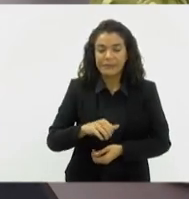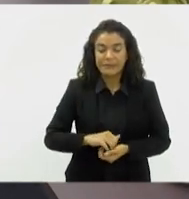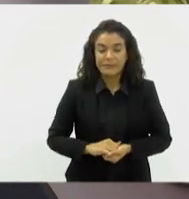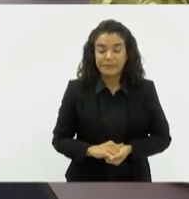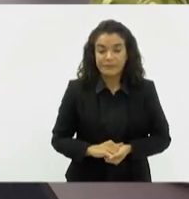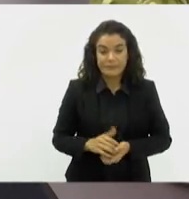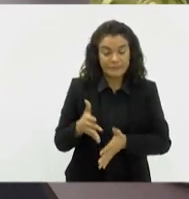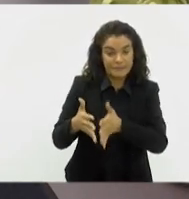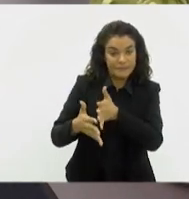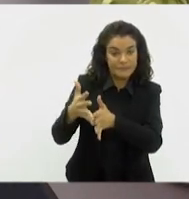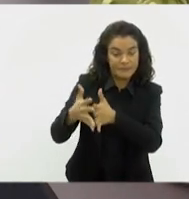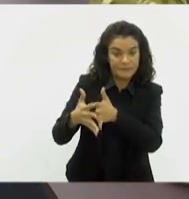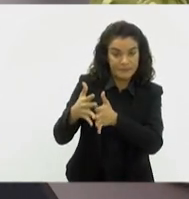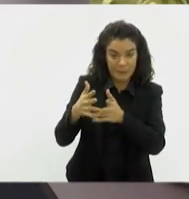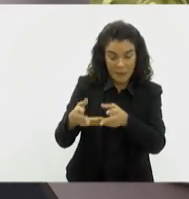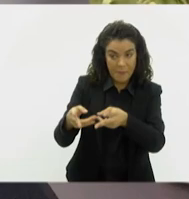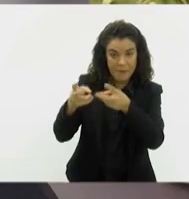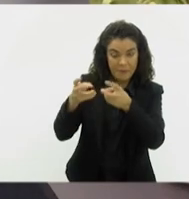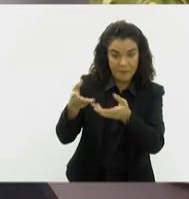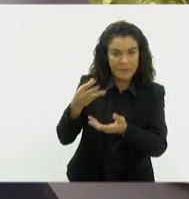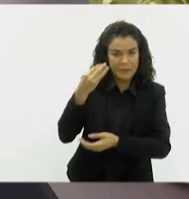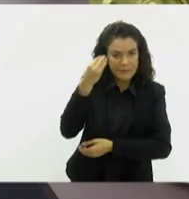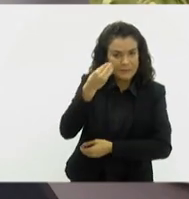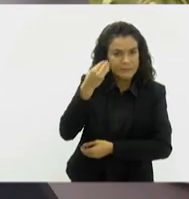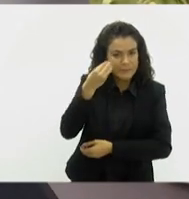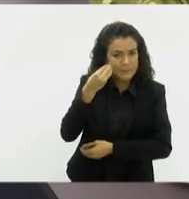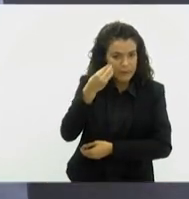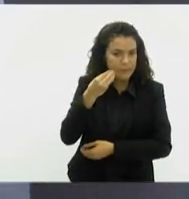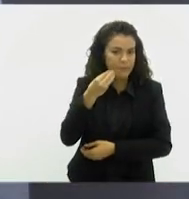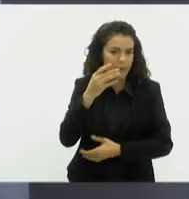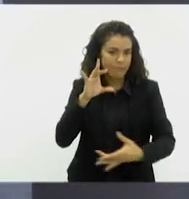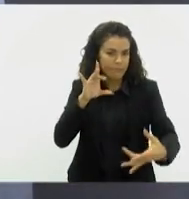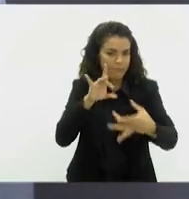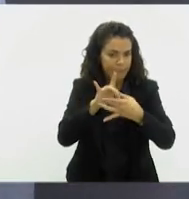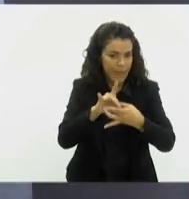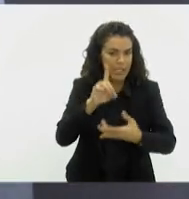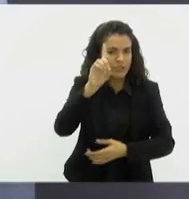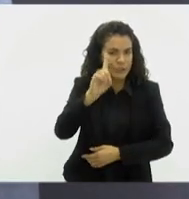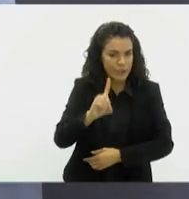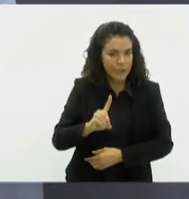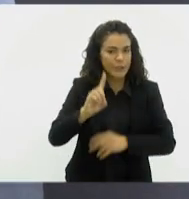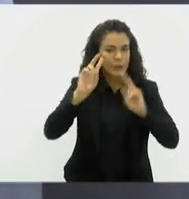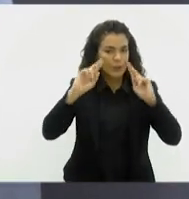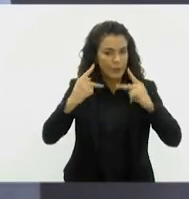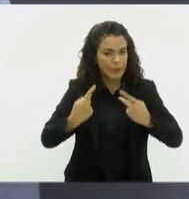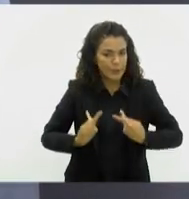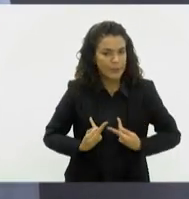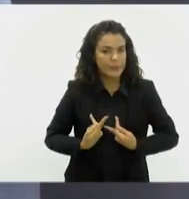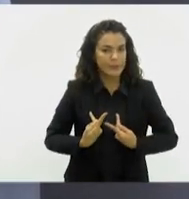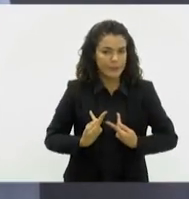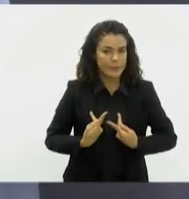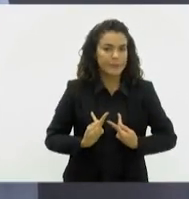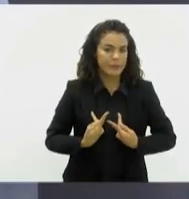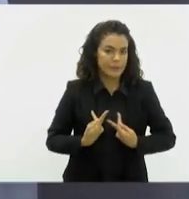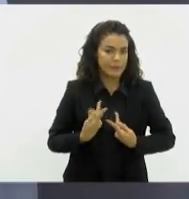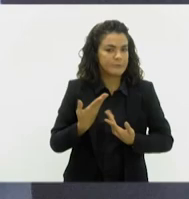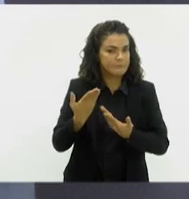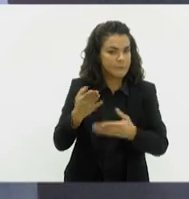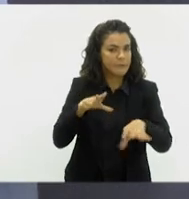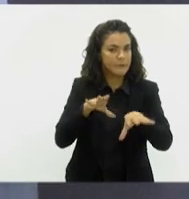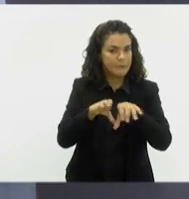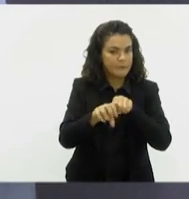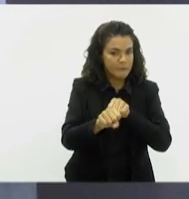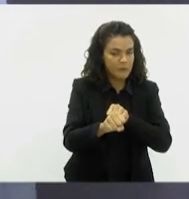De fato, dá para perceber a experiência da senhora em temas relacionados aos direitos humanos. A senhora tem a formação